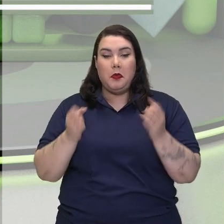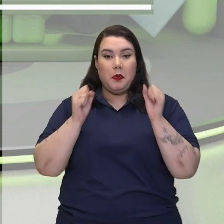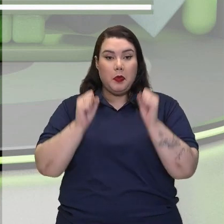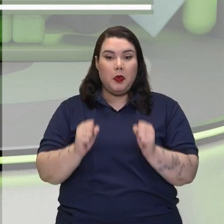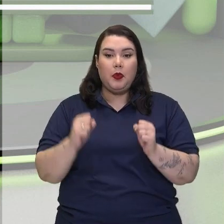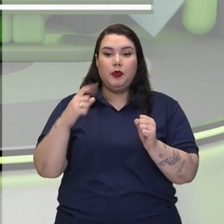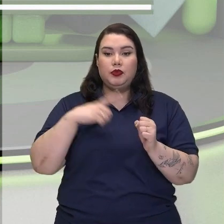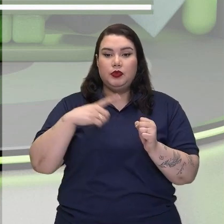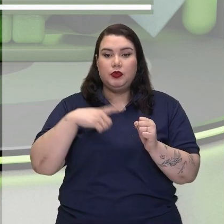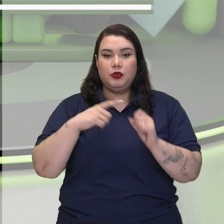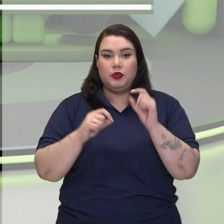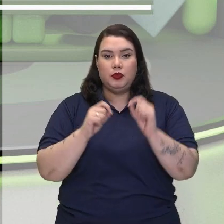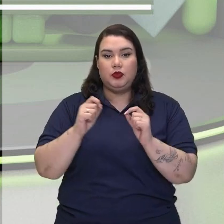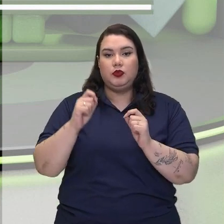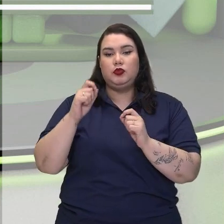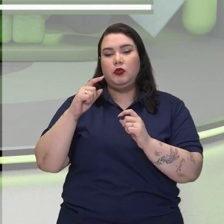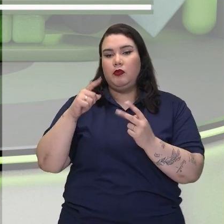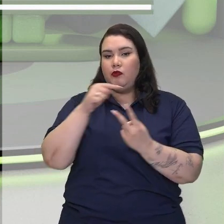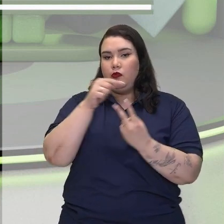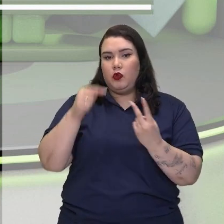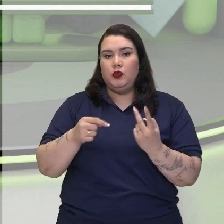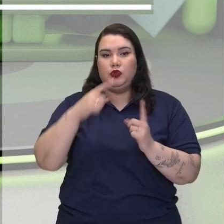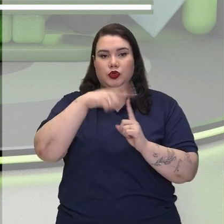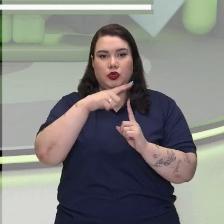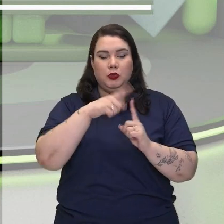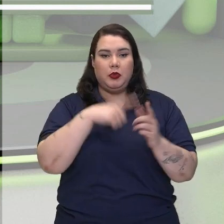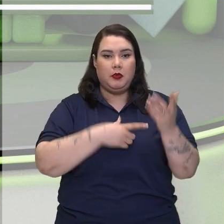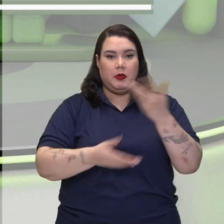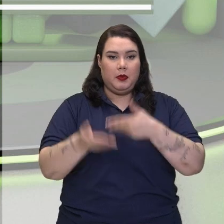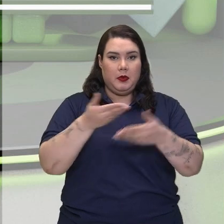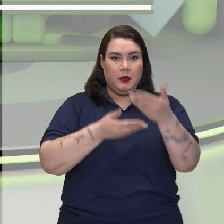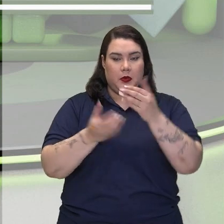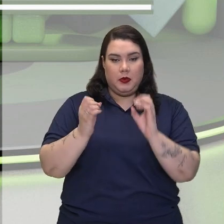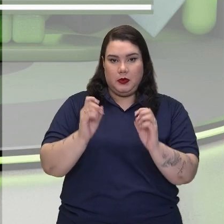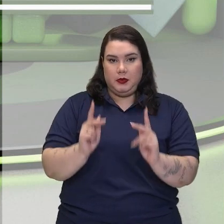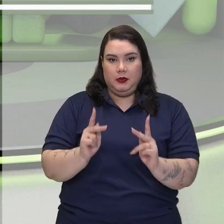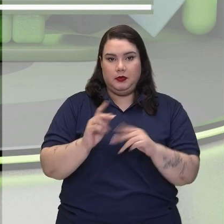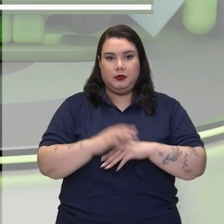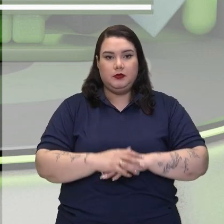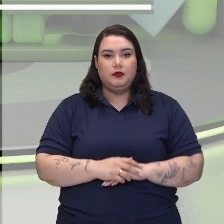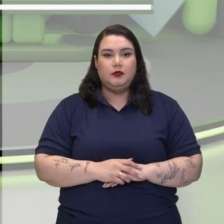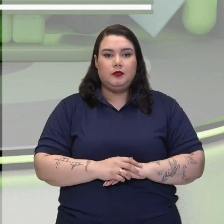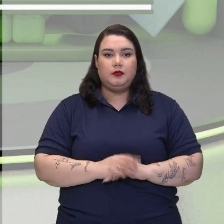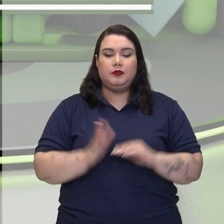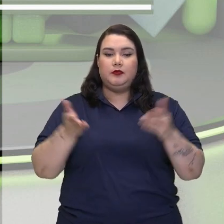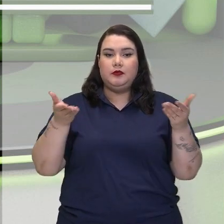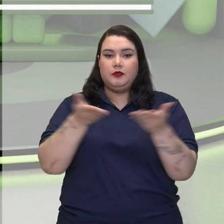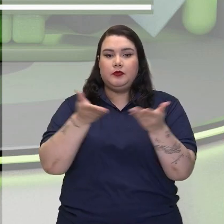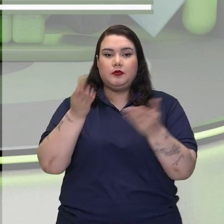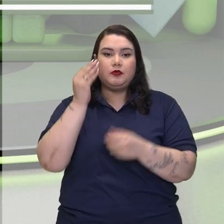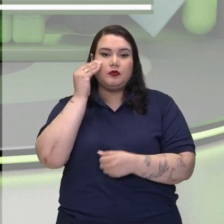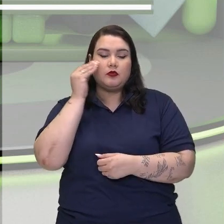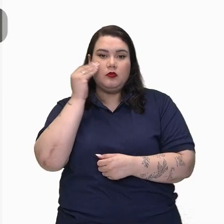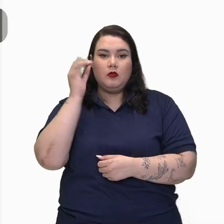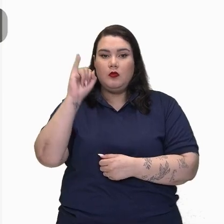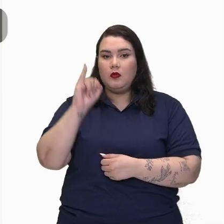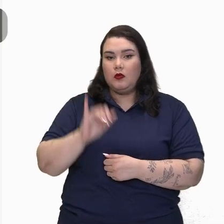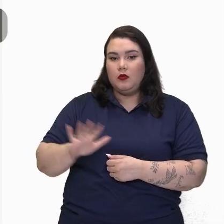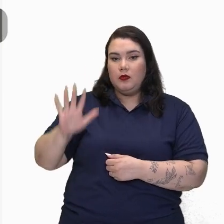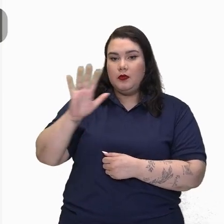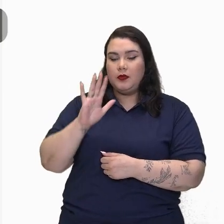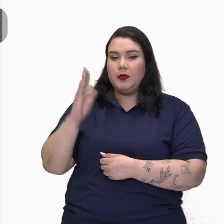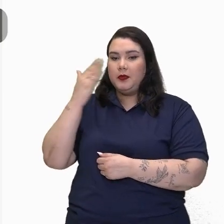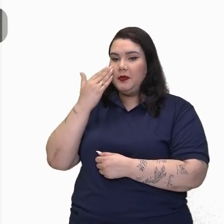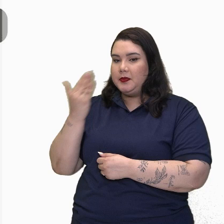agir nos produtores e nos consumidores também, tá certo? E aí a gente observa a imagem, né, de uma